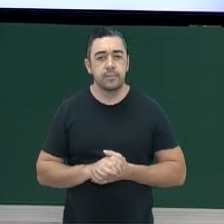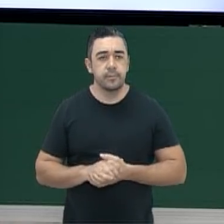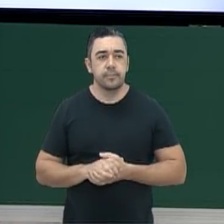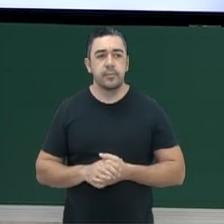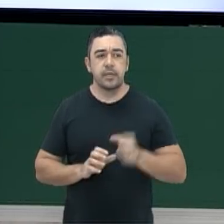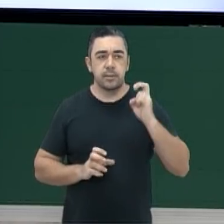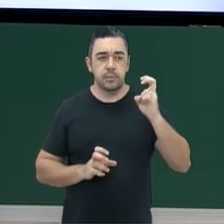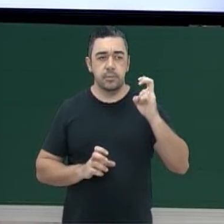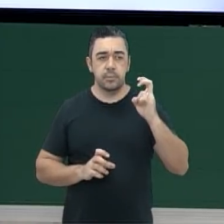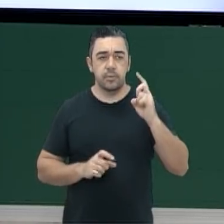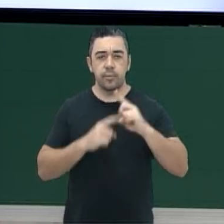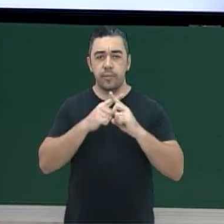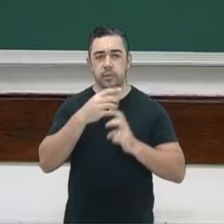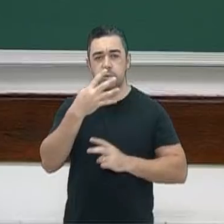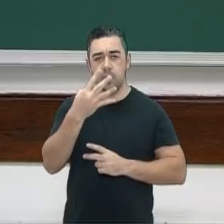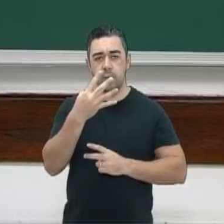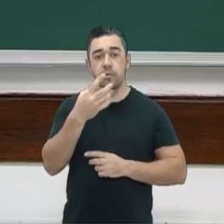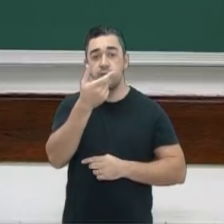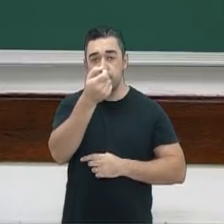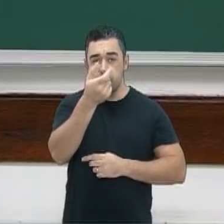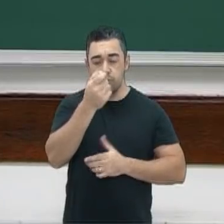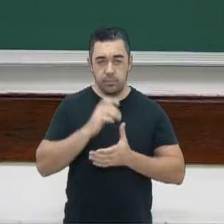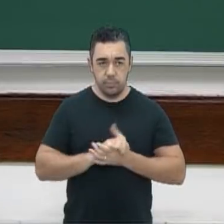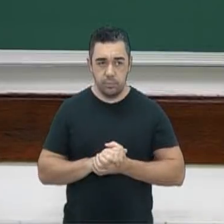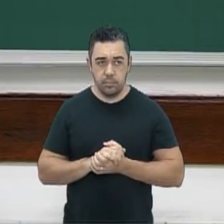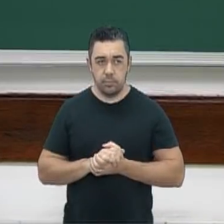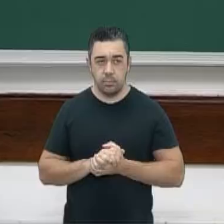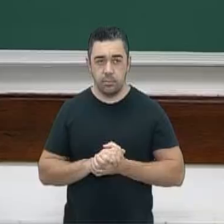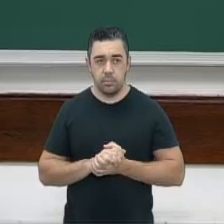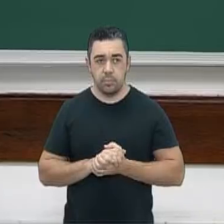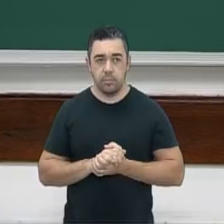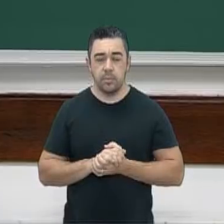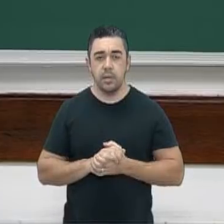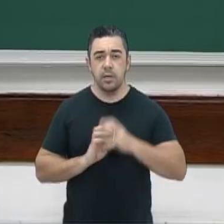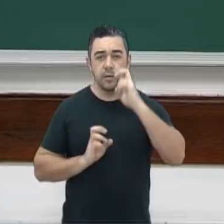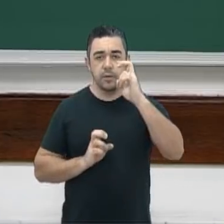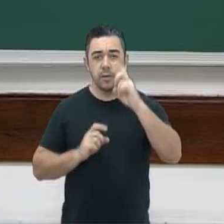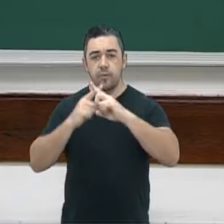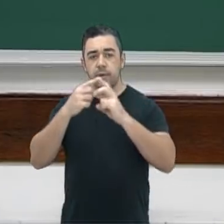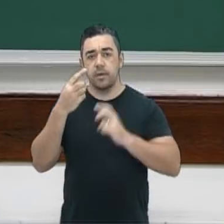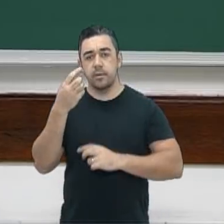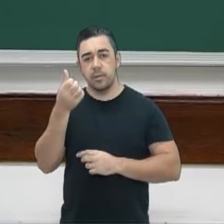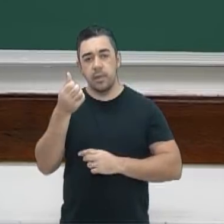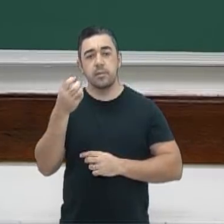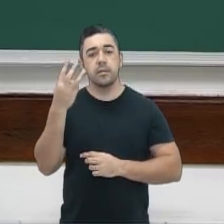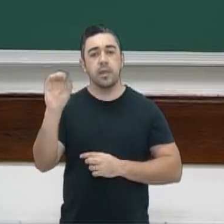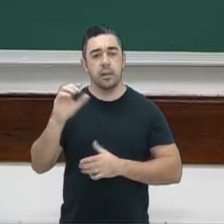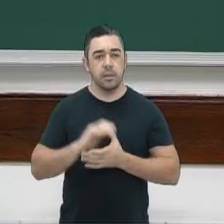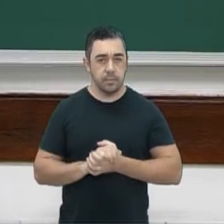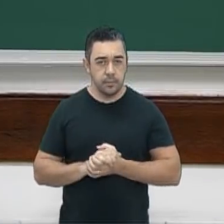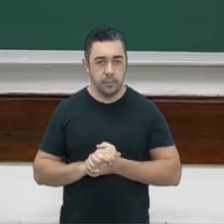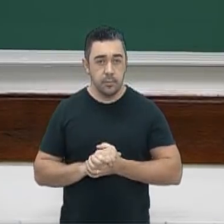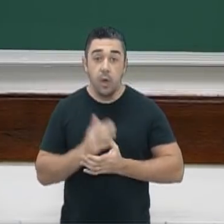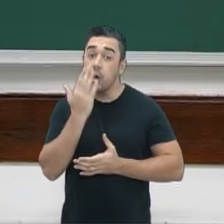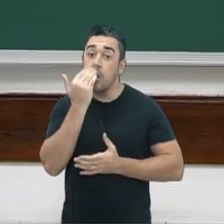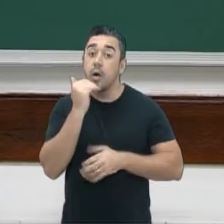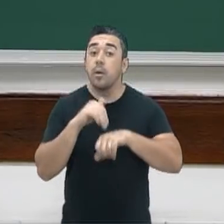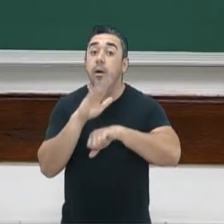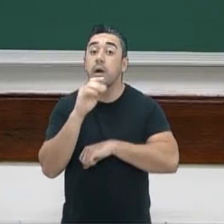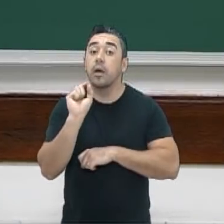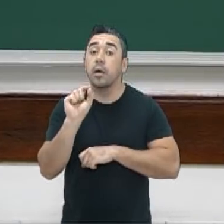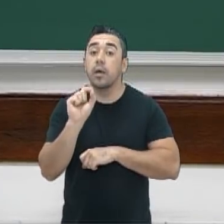5 vezes 4, 20, beleza? 5 vezes 6, 30. Então, quem comeu